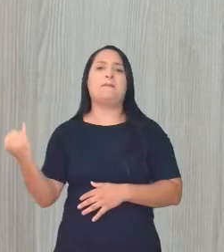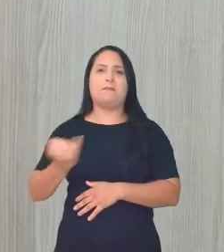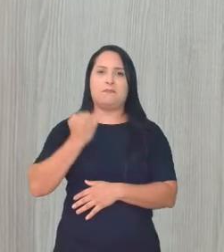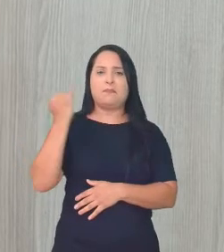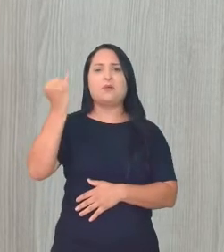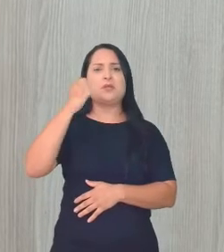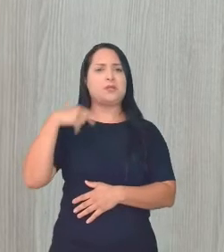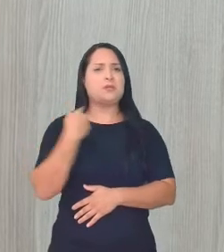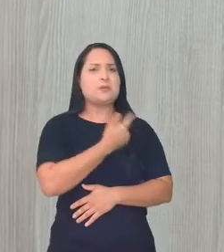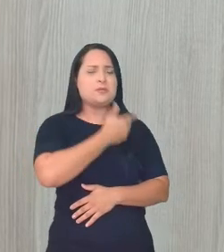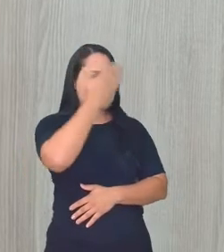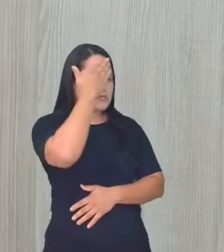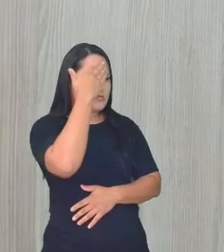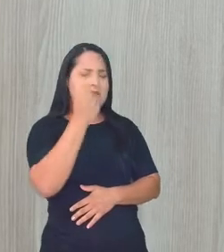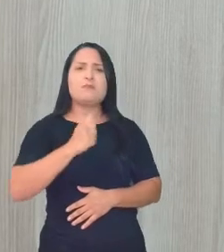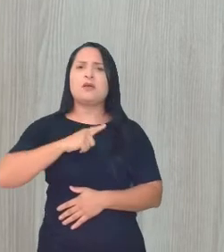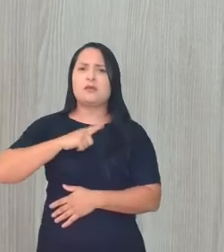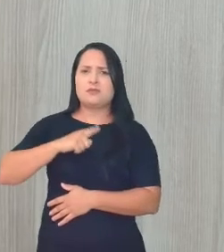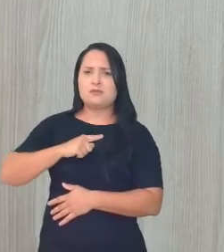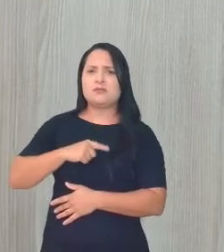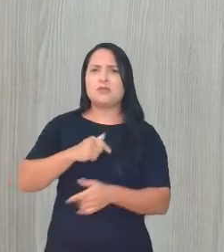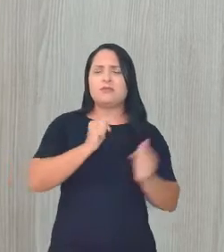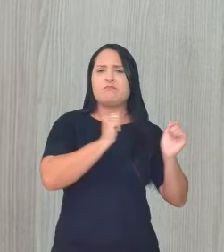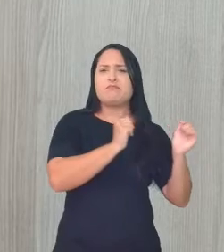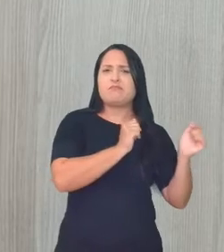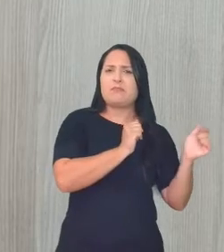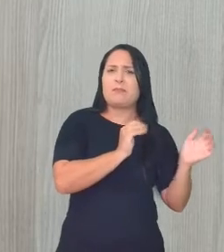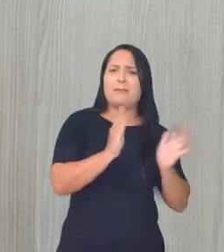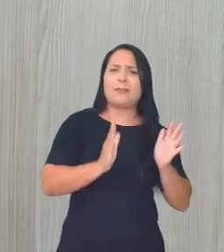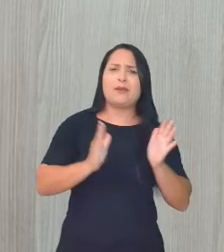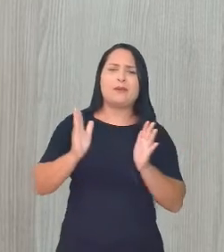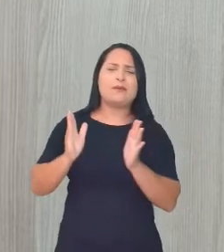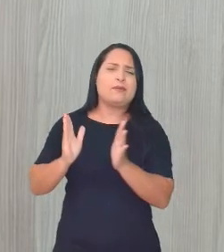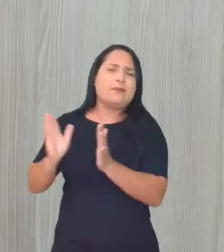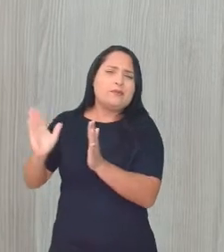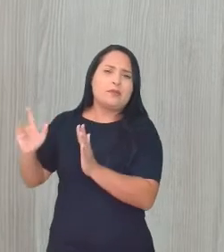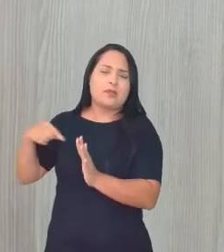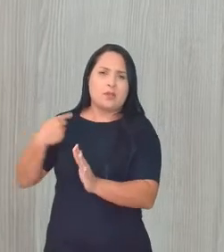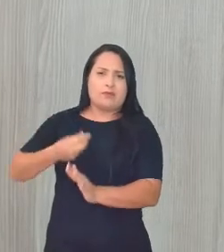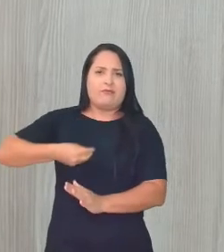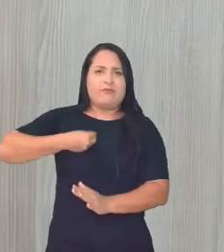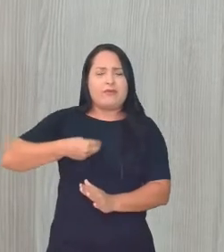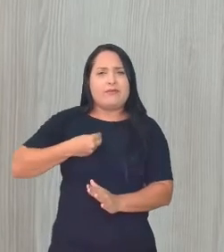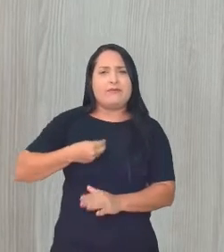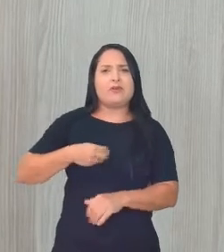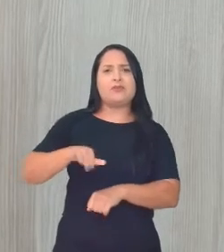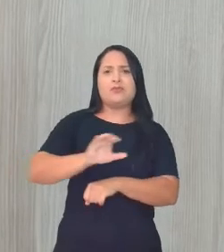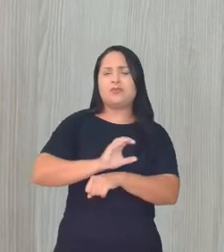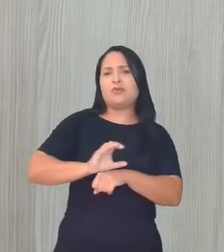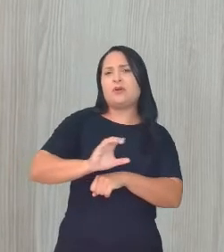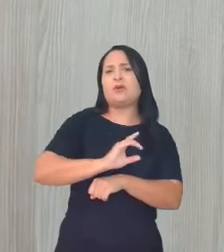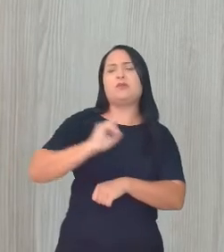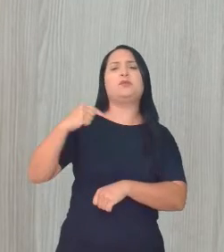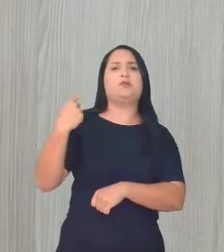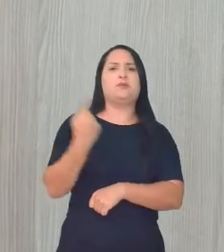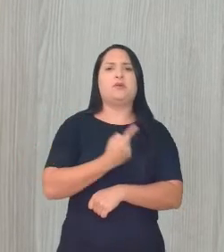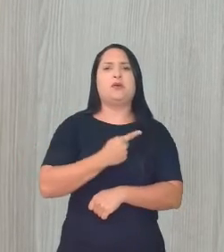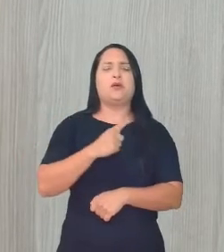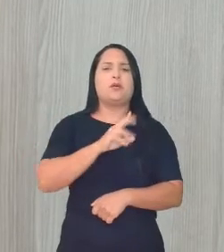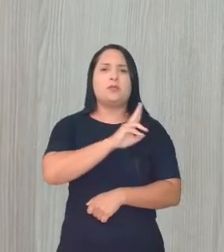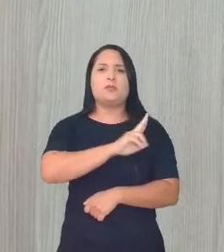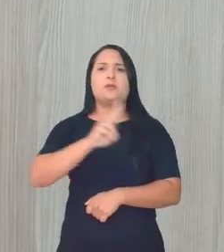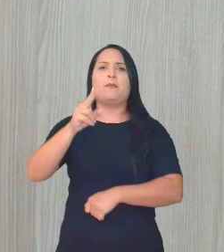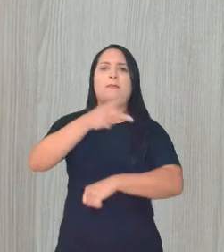também saber todos esses períodos que passamos na Constituição do que a gente vai chamar hoje